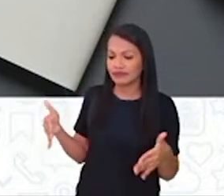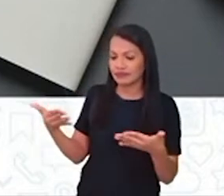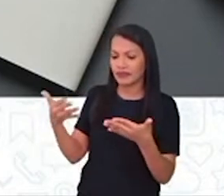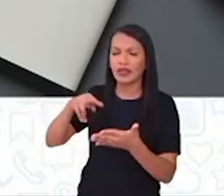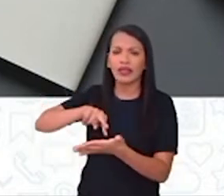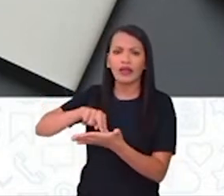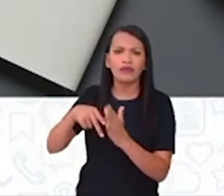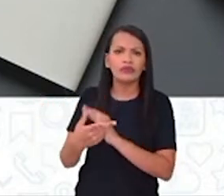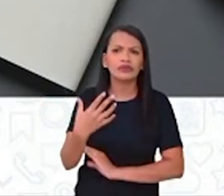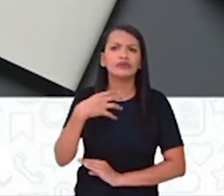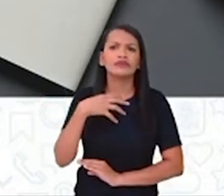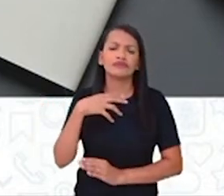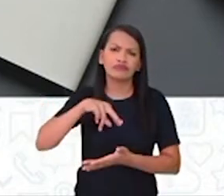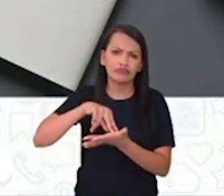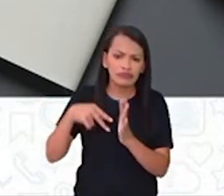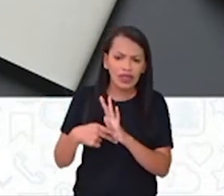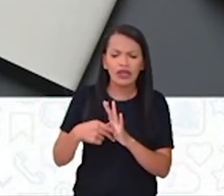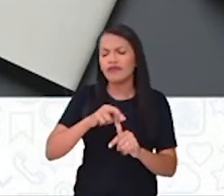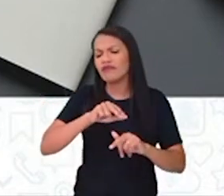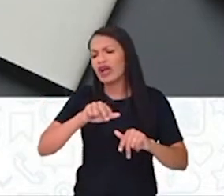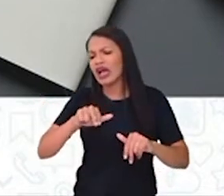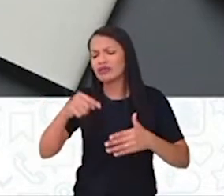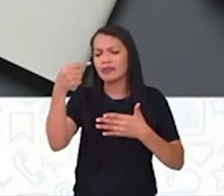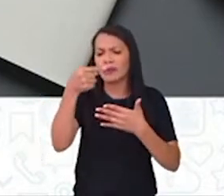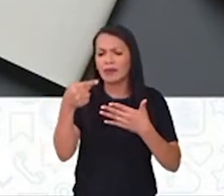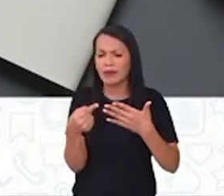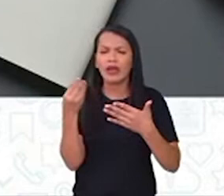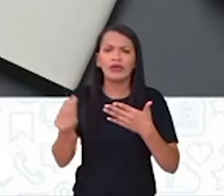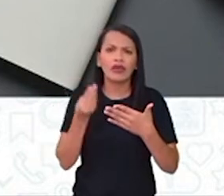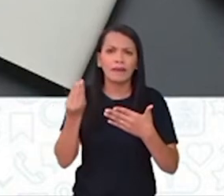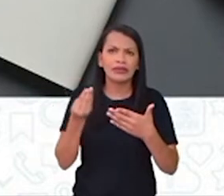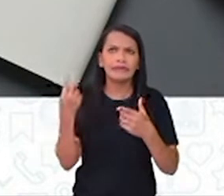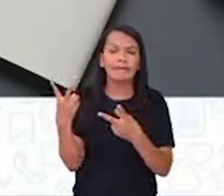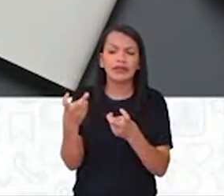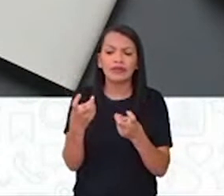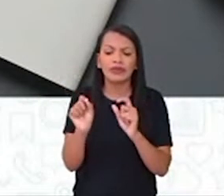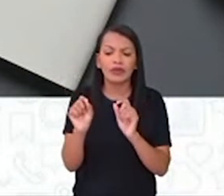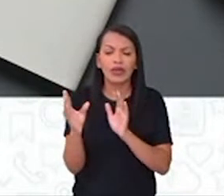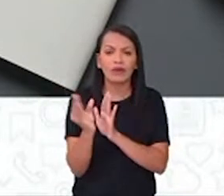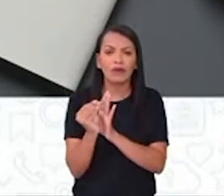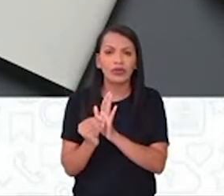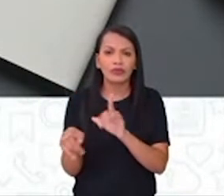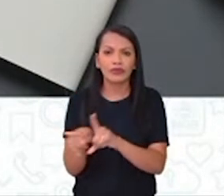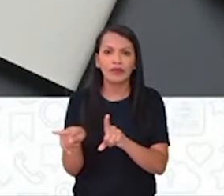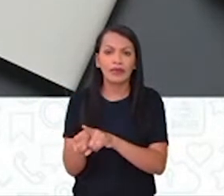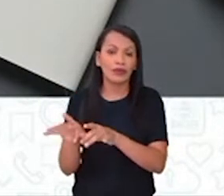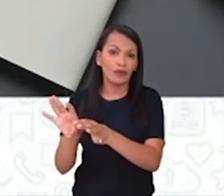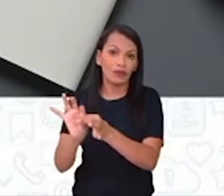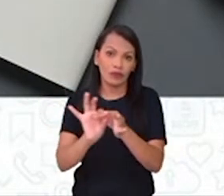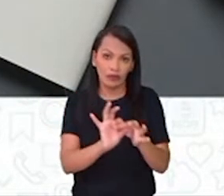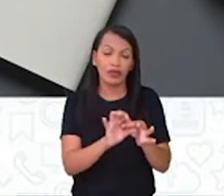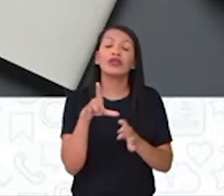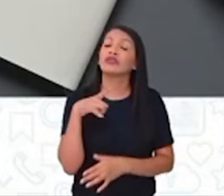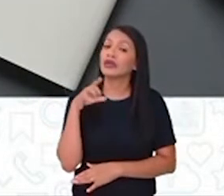significado em diversos níveis, analisando inclusive o conteúdo e o quê? O contexto. Isso, tem